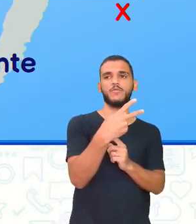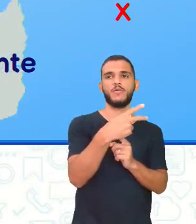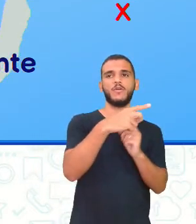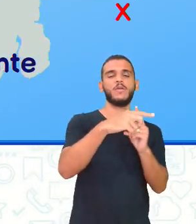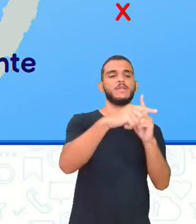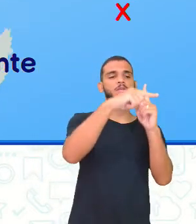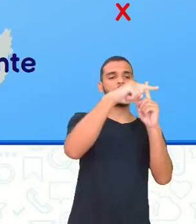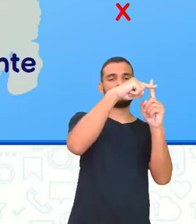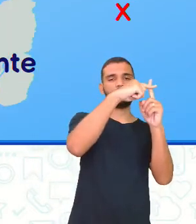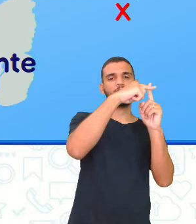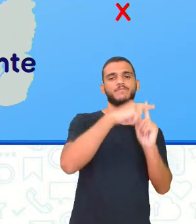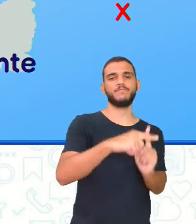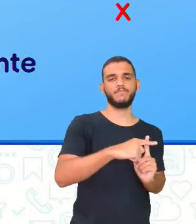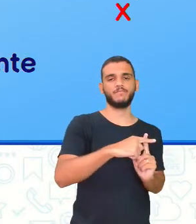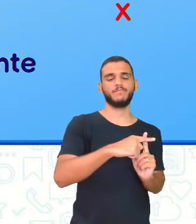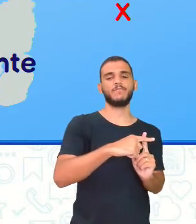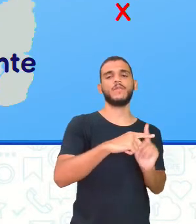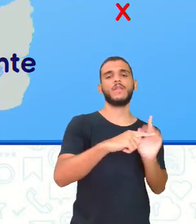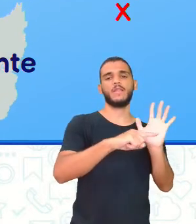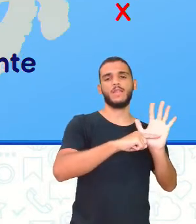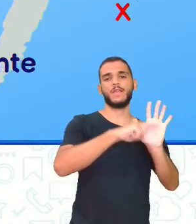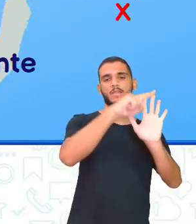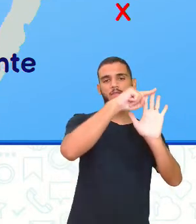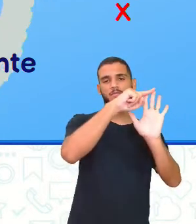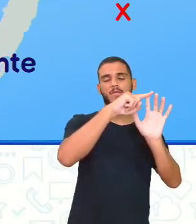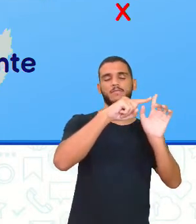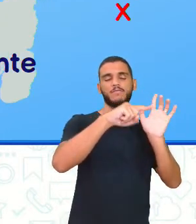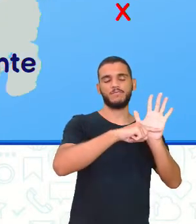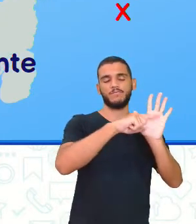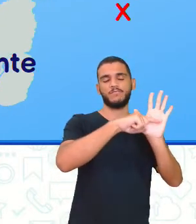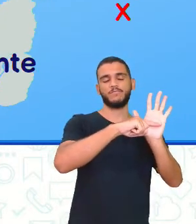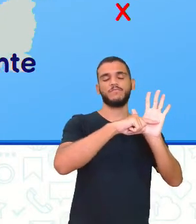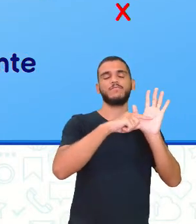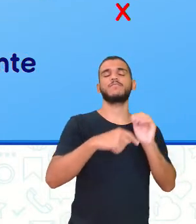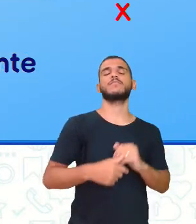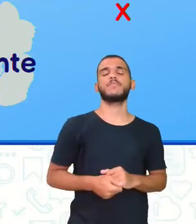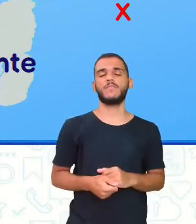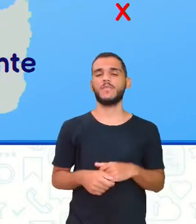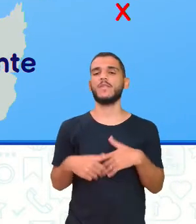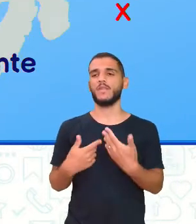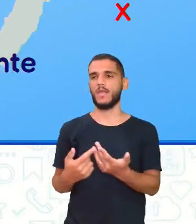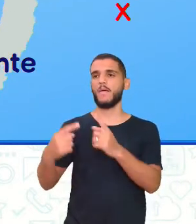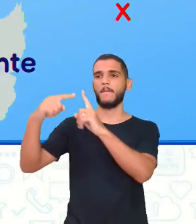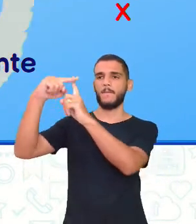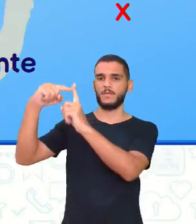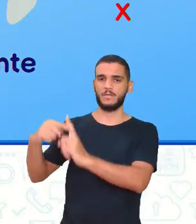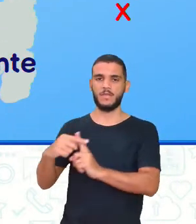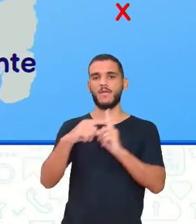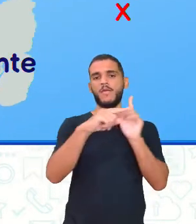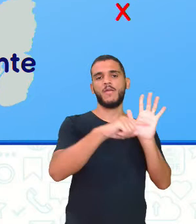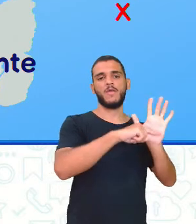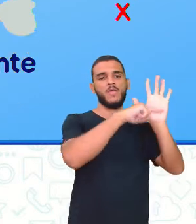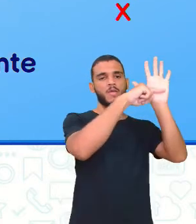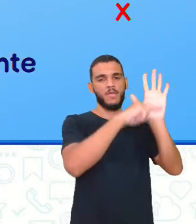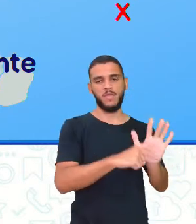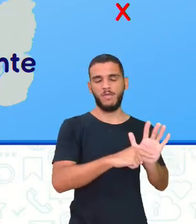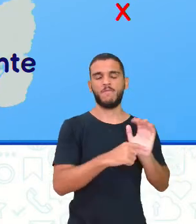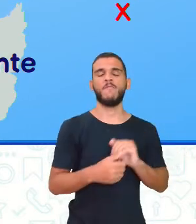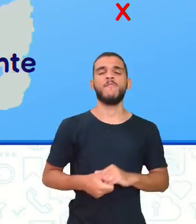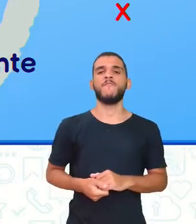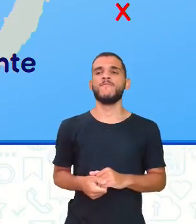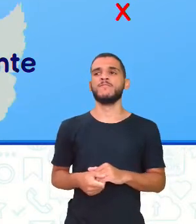parte negativa do x, mas está na parte positiva do y. Por isso é que a